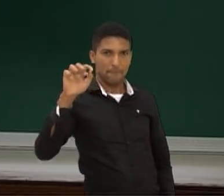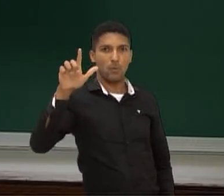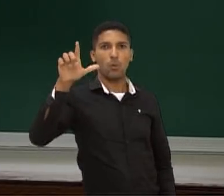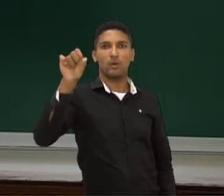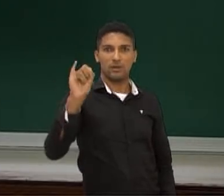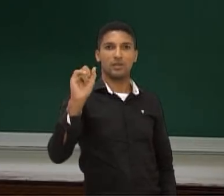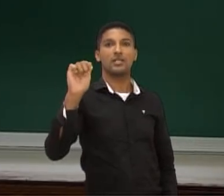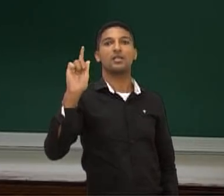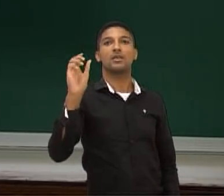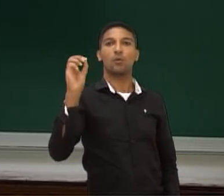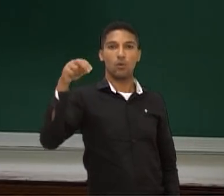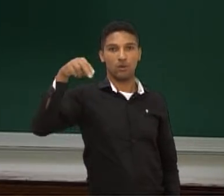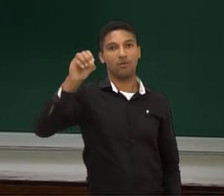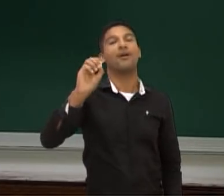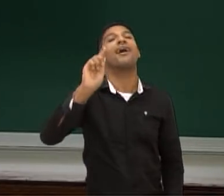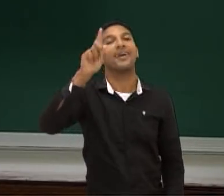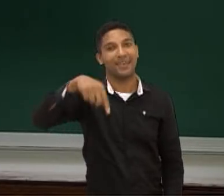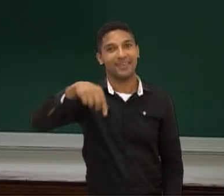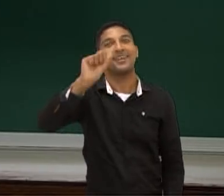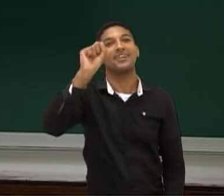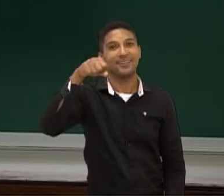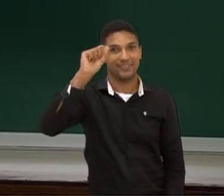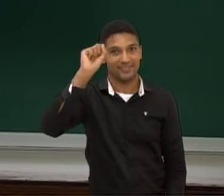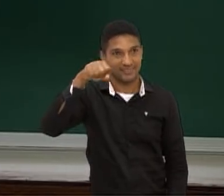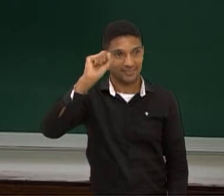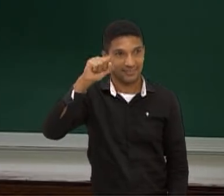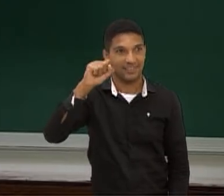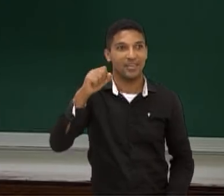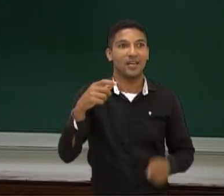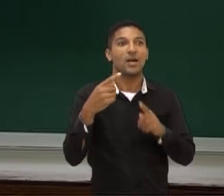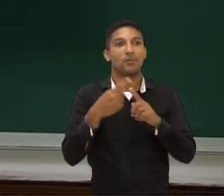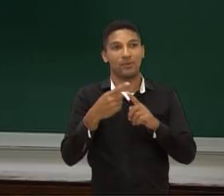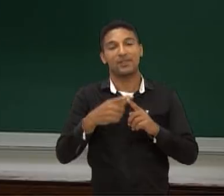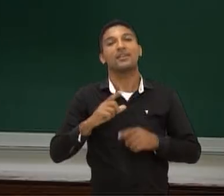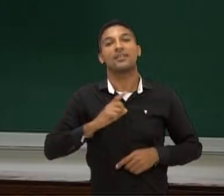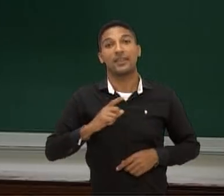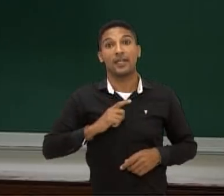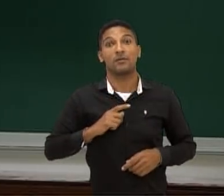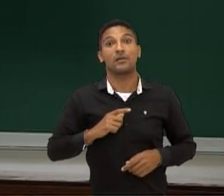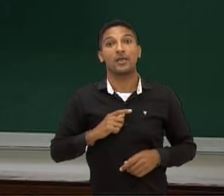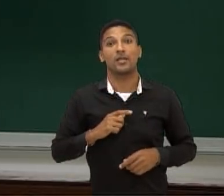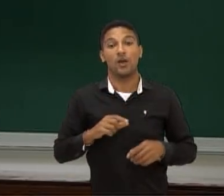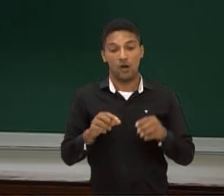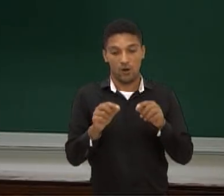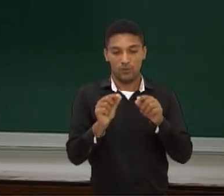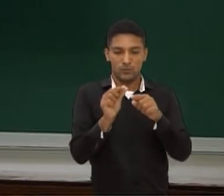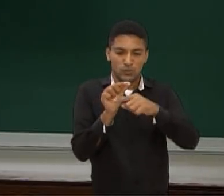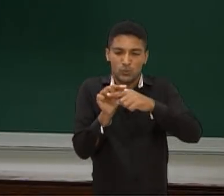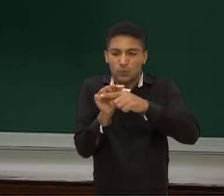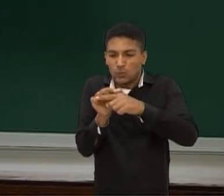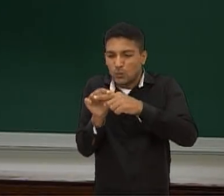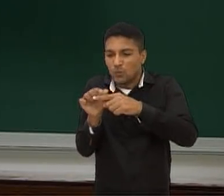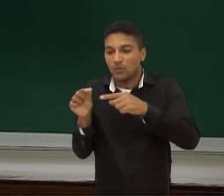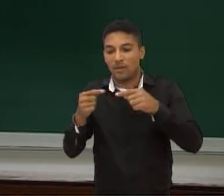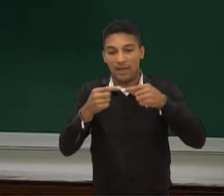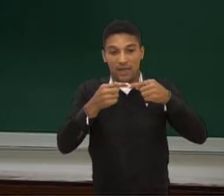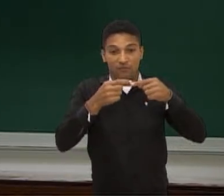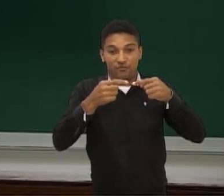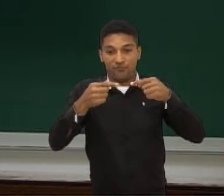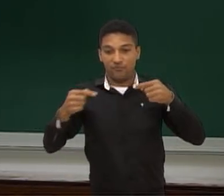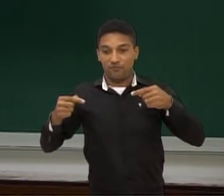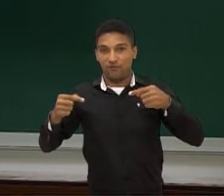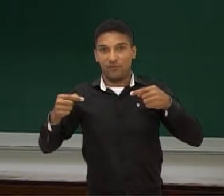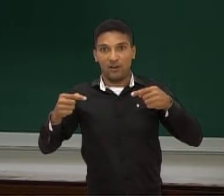polígono? Sim, né? Ele é um polígono, ele é formado por segmentos de retas, pedacinhos de retas, né? Agora, será